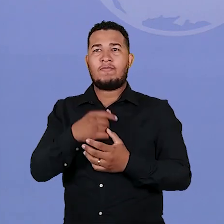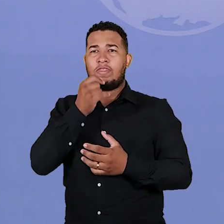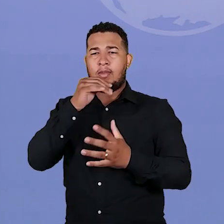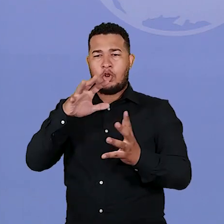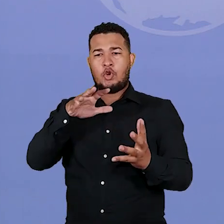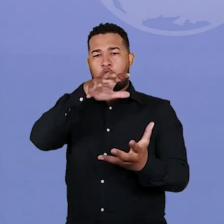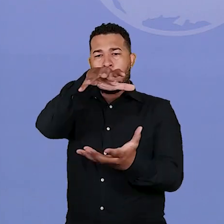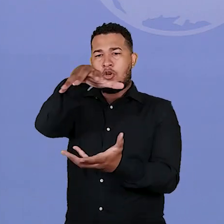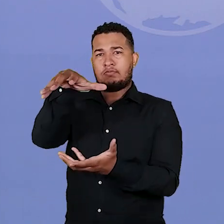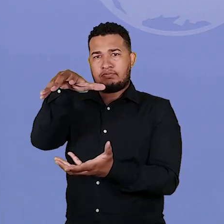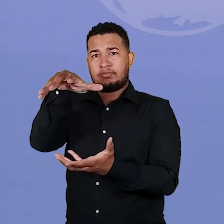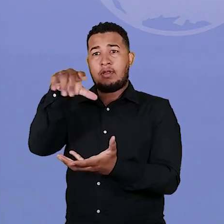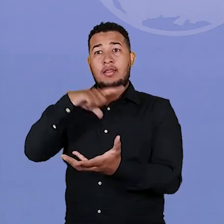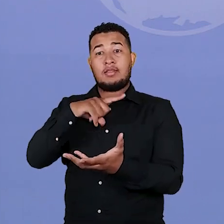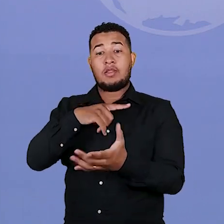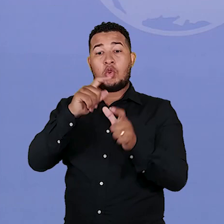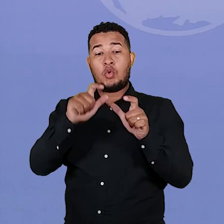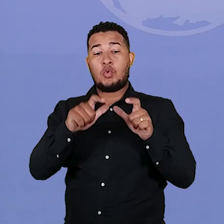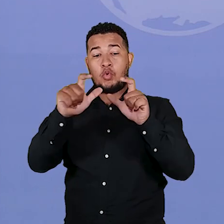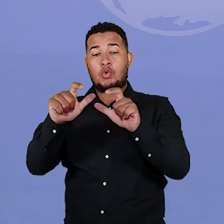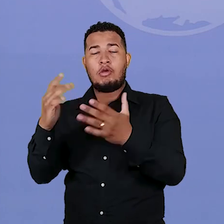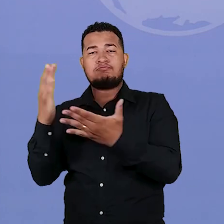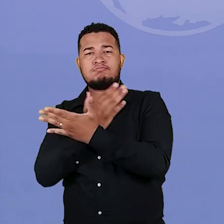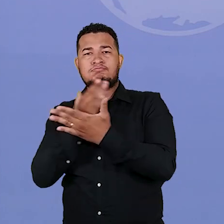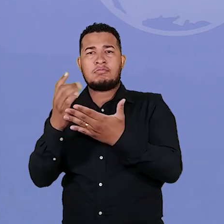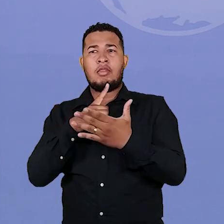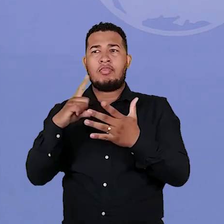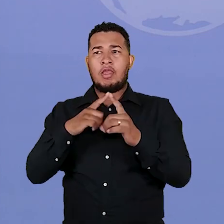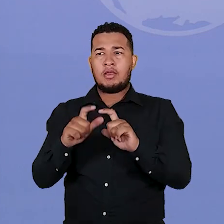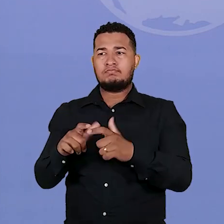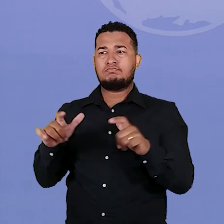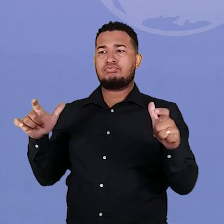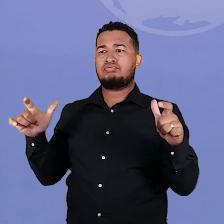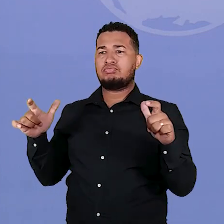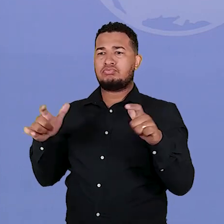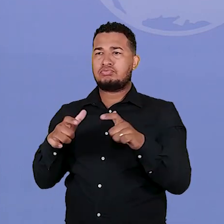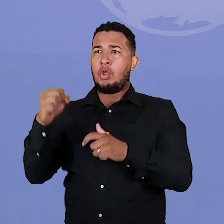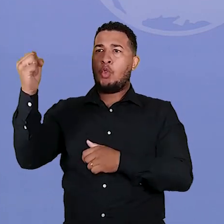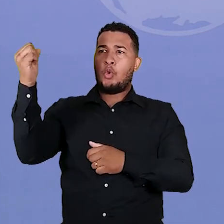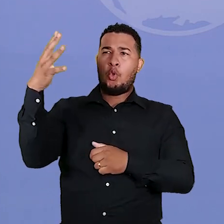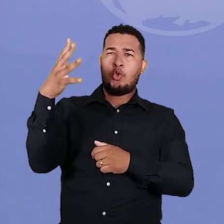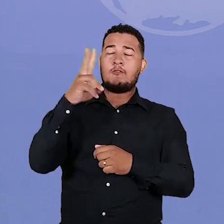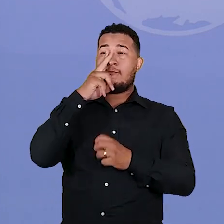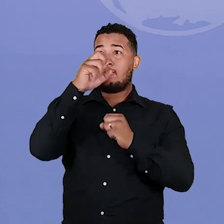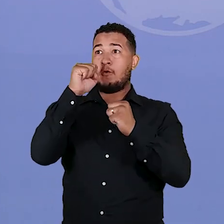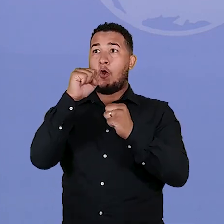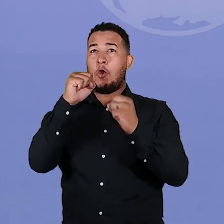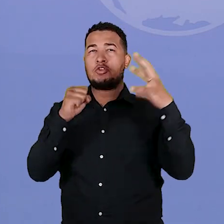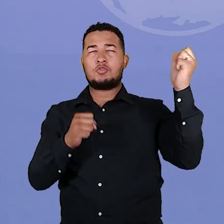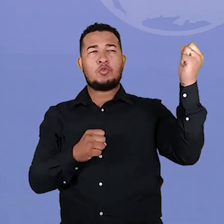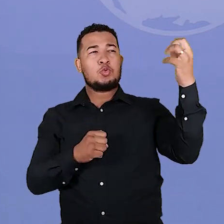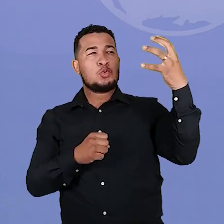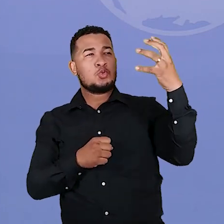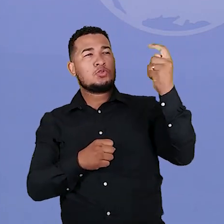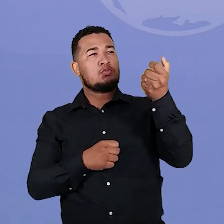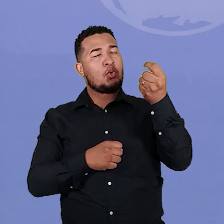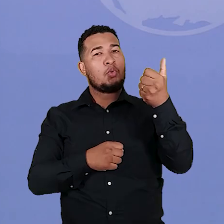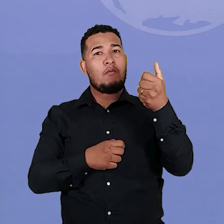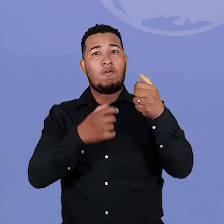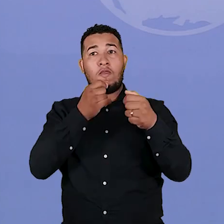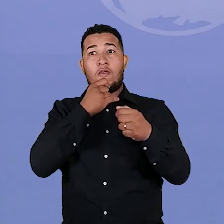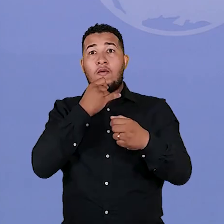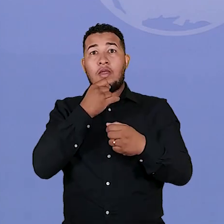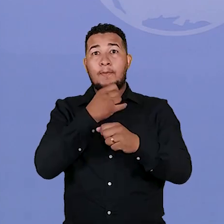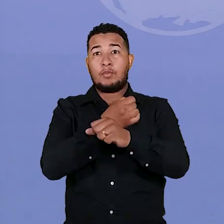tipo, no globo terrestre, né? Tem locais onde tem maior ou menor incidência de luz. Então,